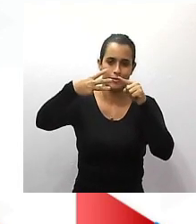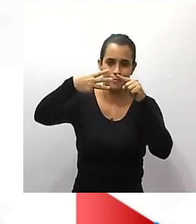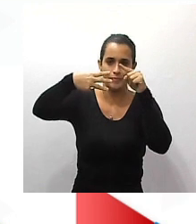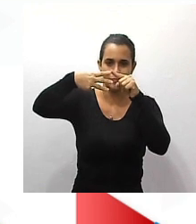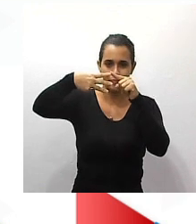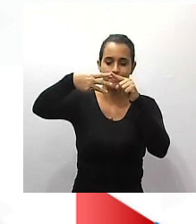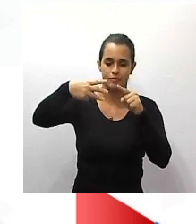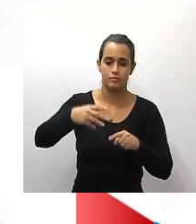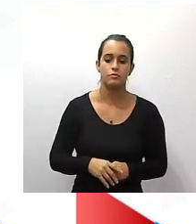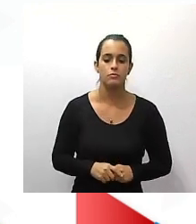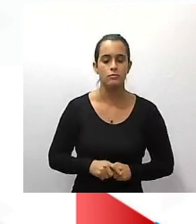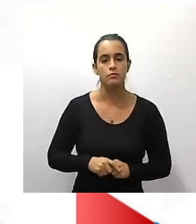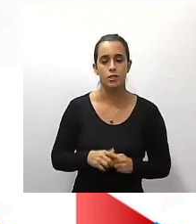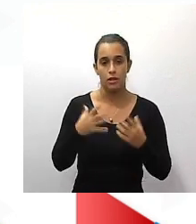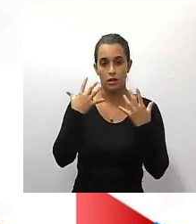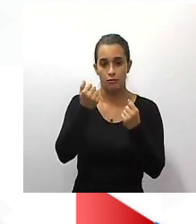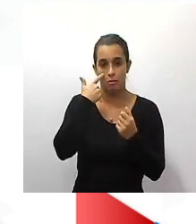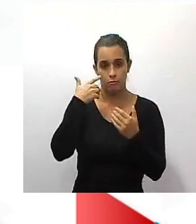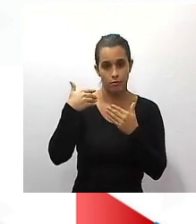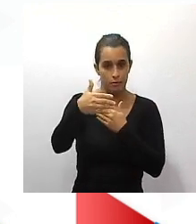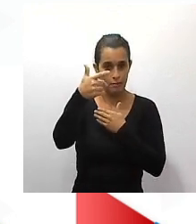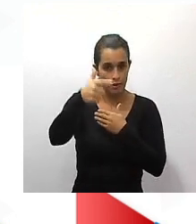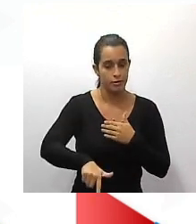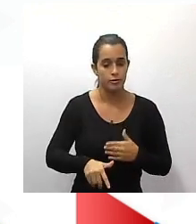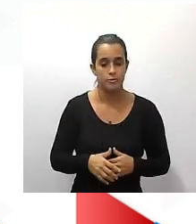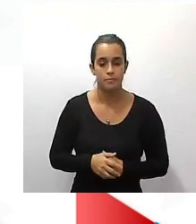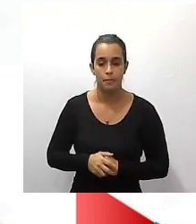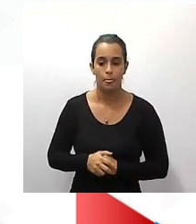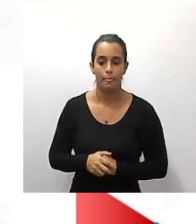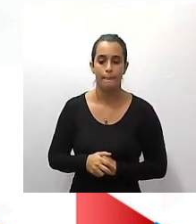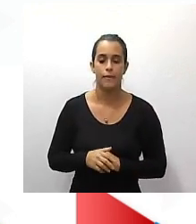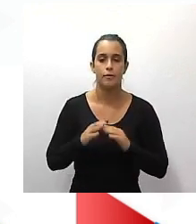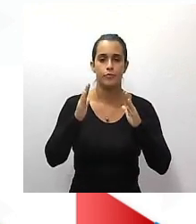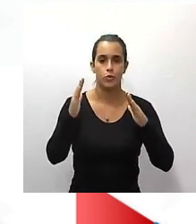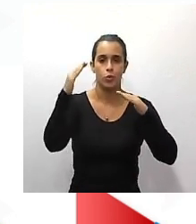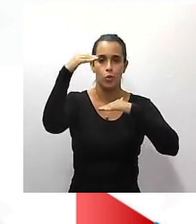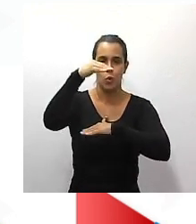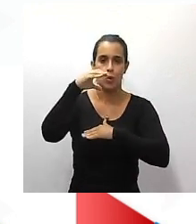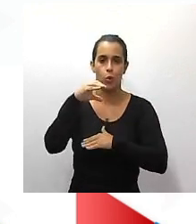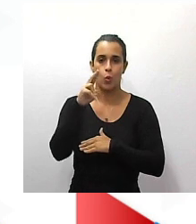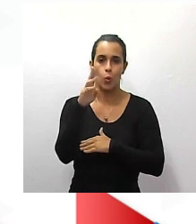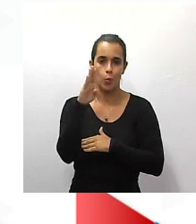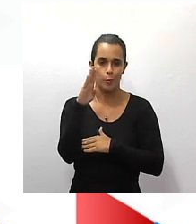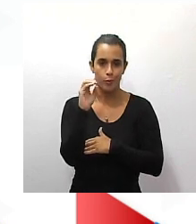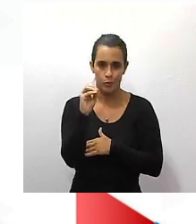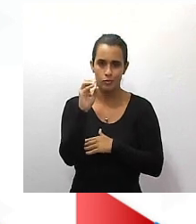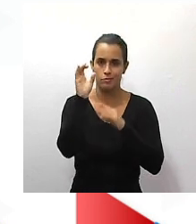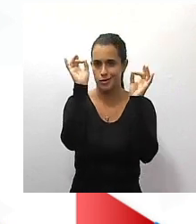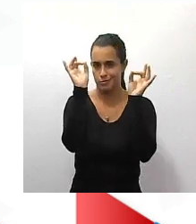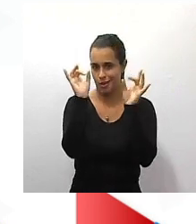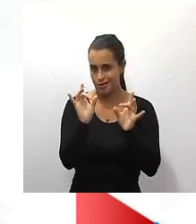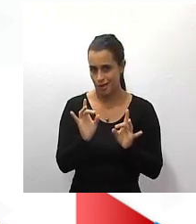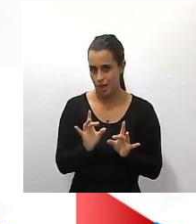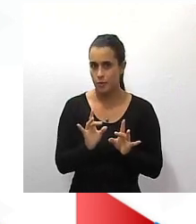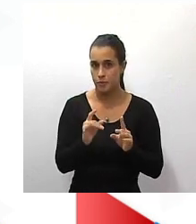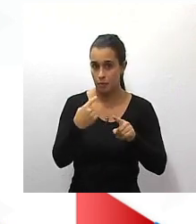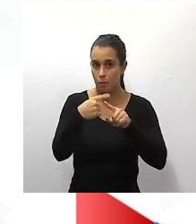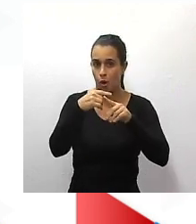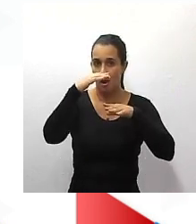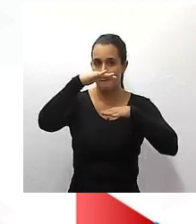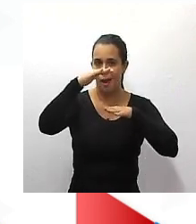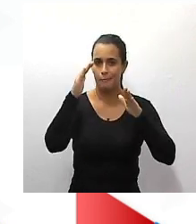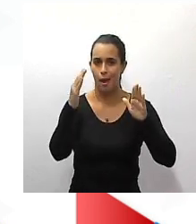garrafa, essa garrafa vai implodir. Então eu preciso entender de volume e capacidade para poder confeccionar